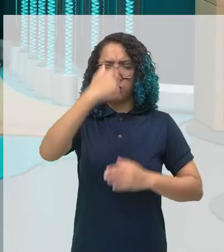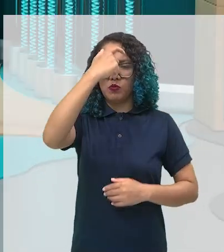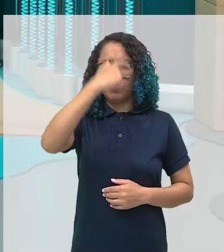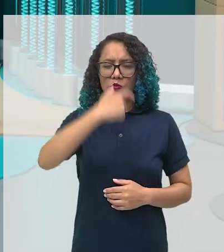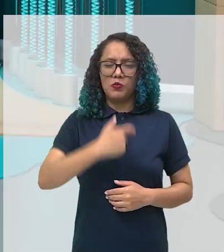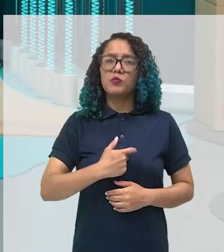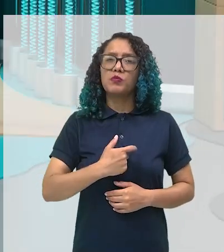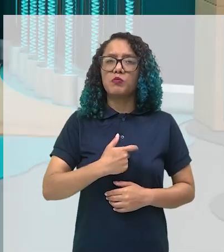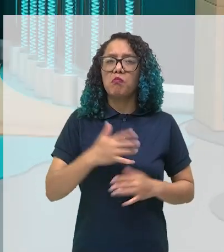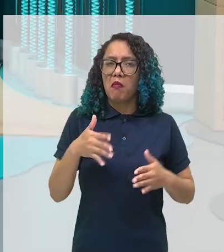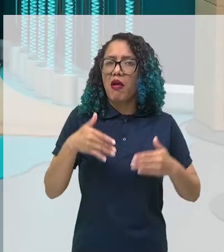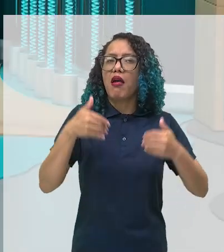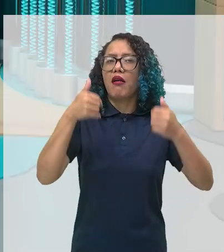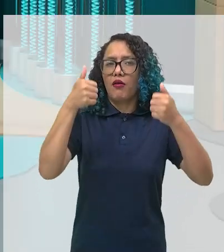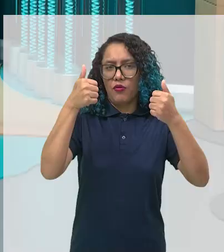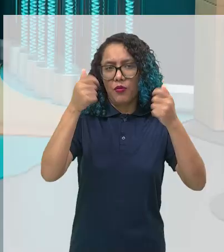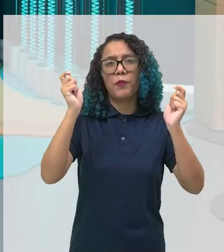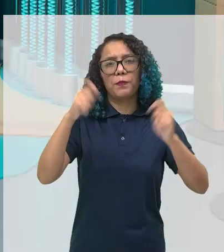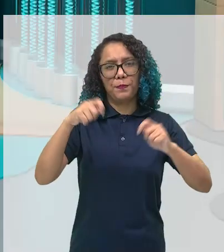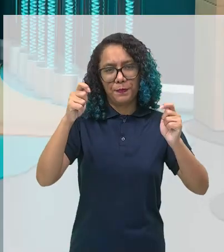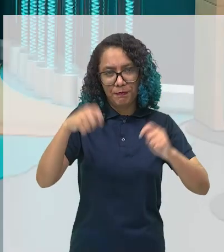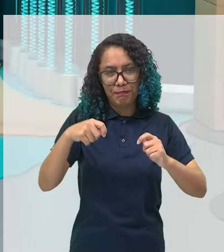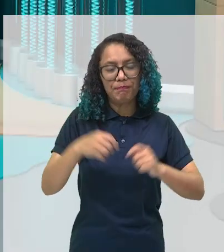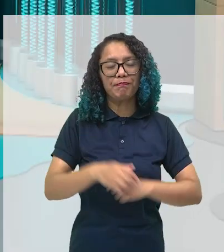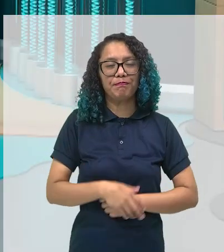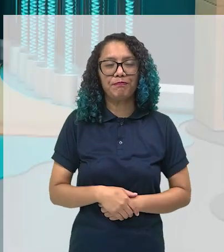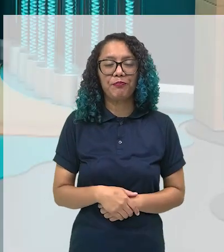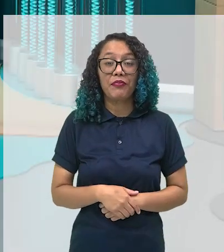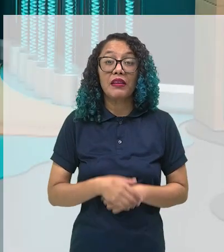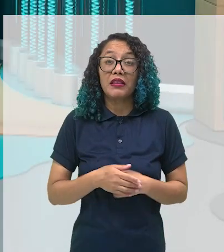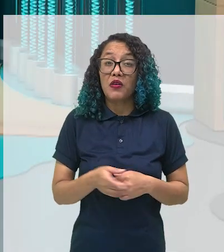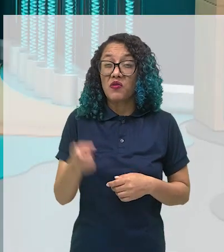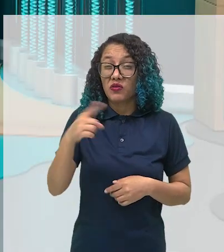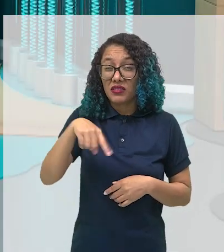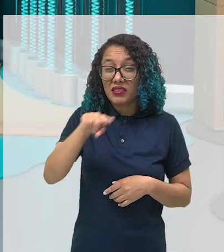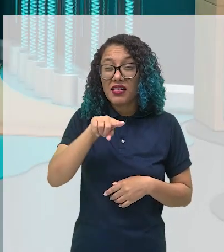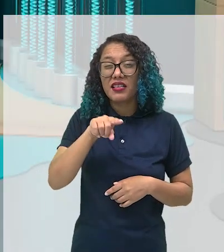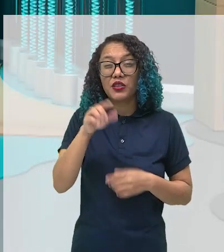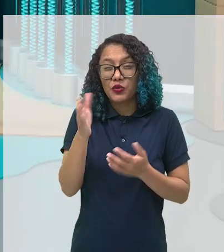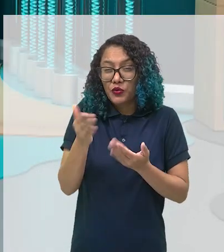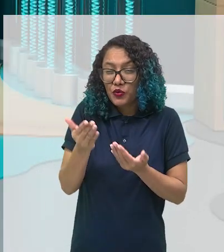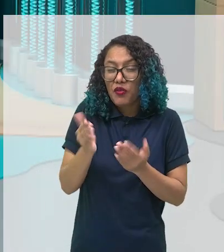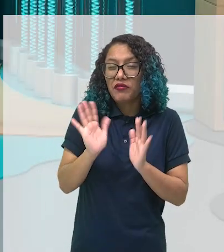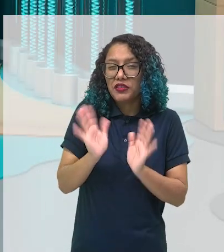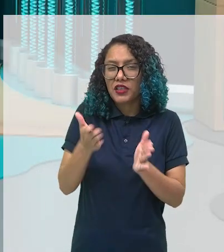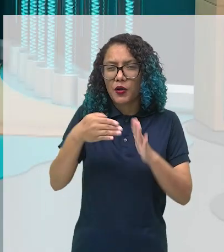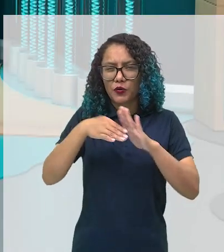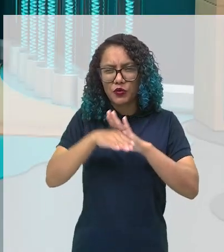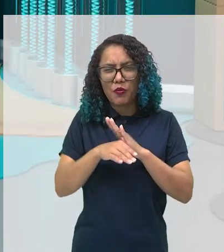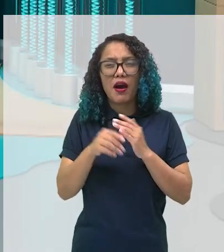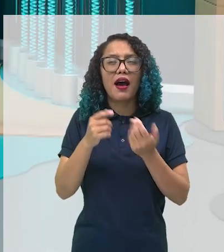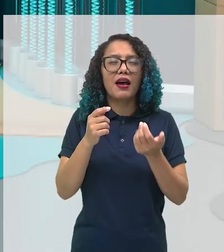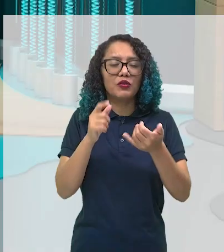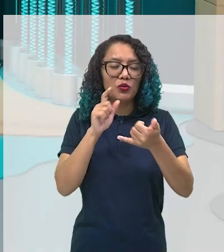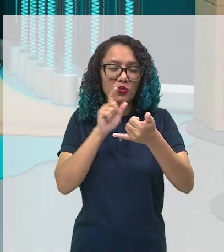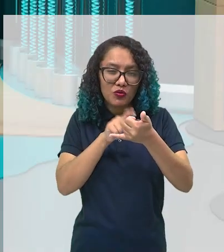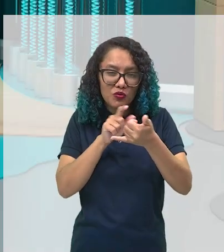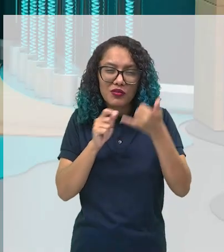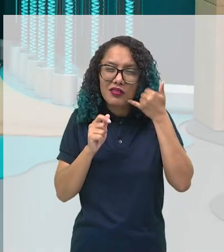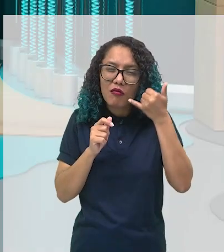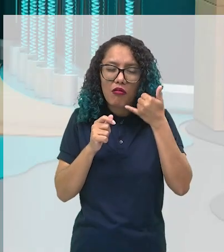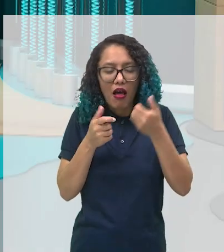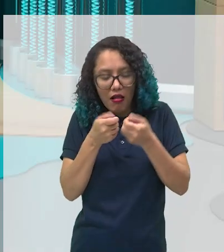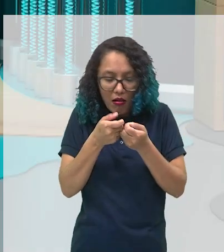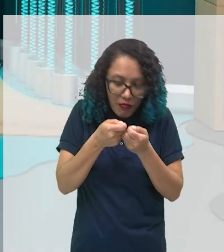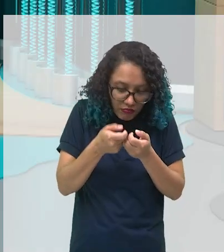postura. Então, para vocês, jovens aí que já estão muito acostumados aí no celular, ficar